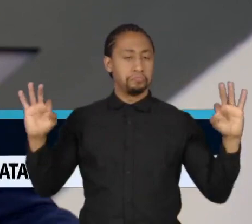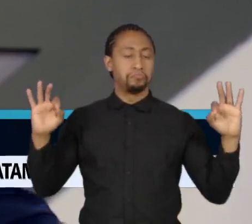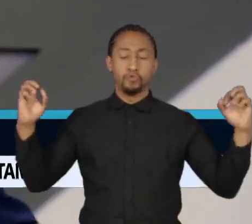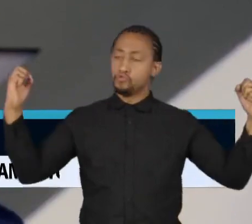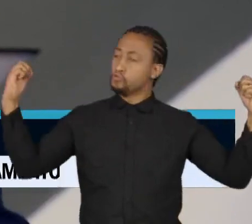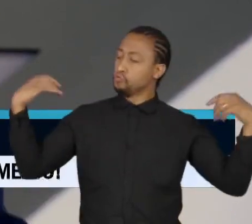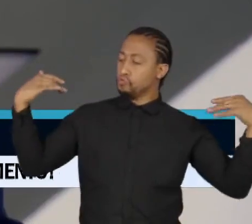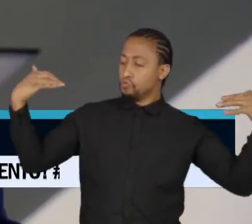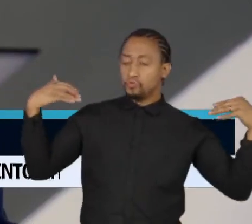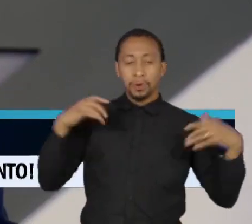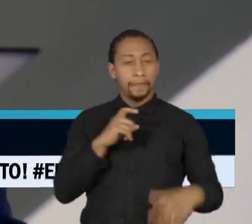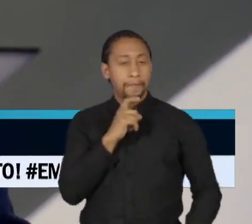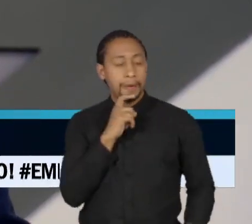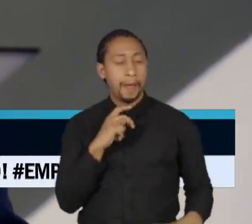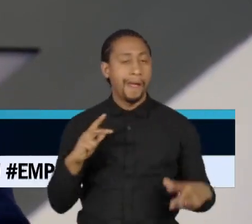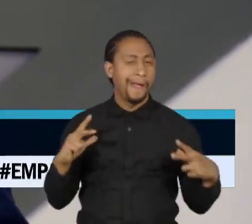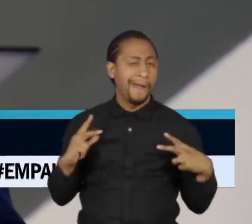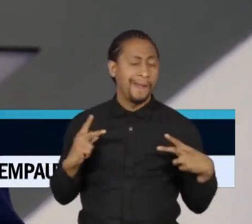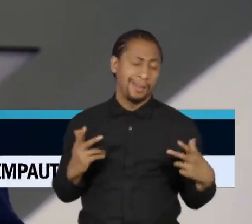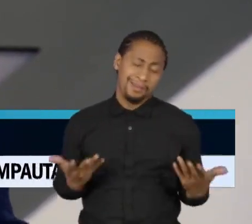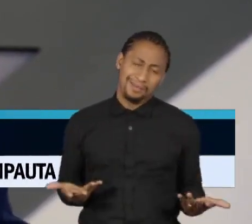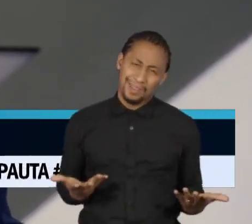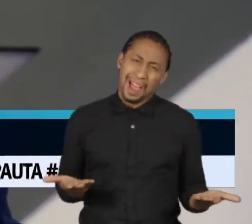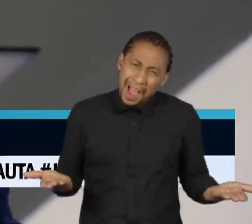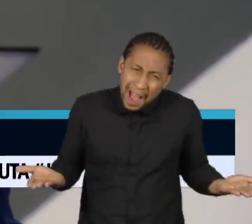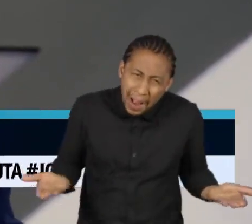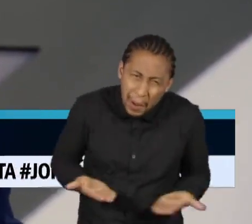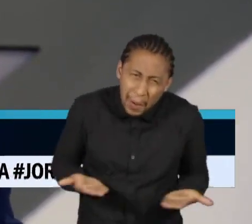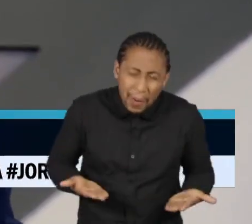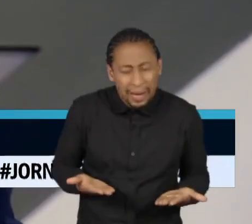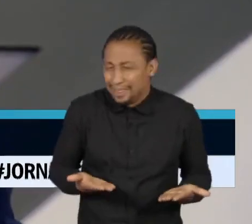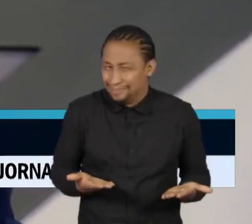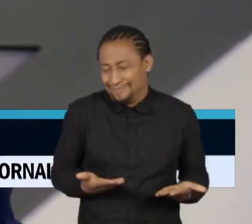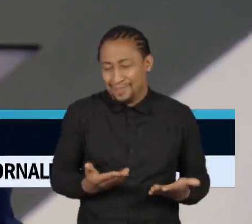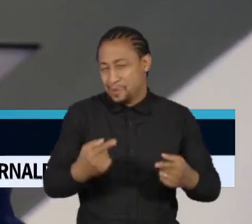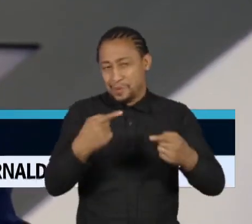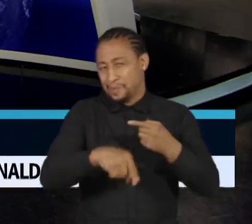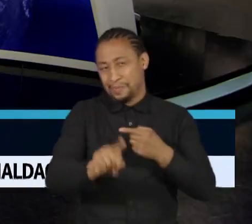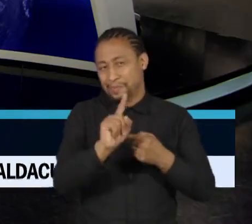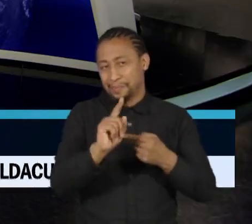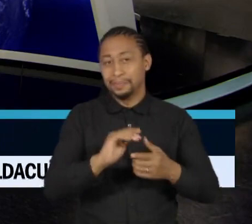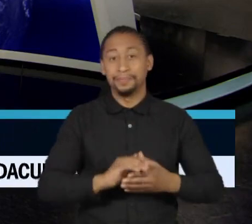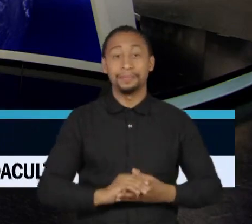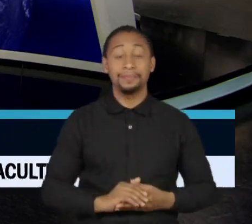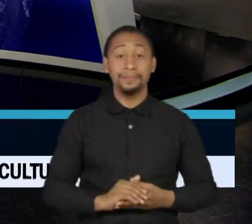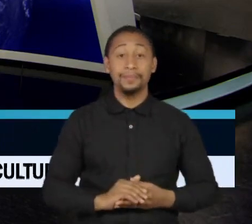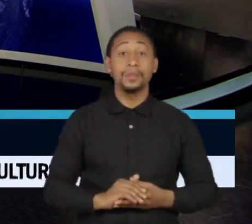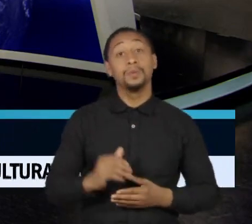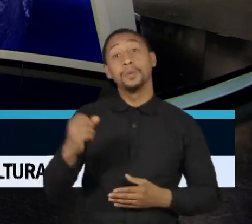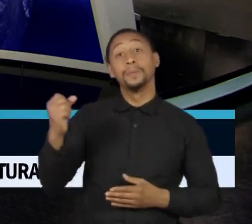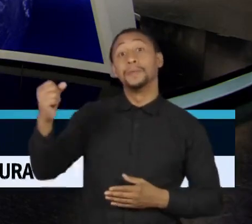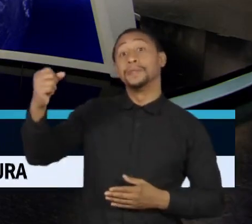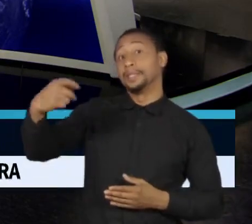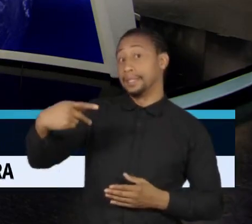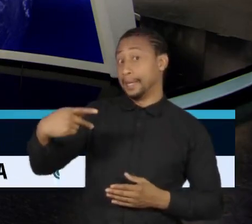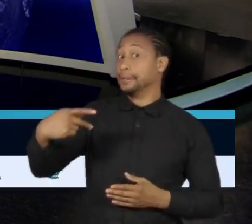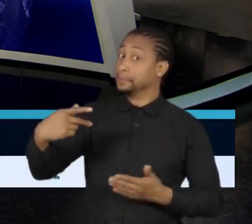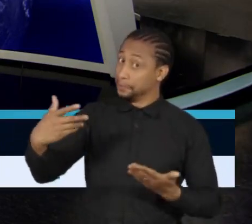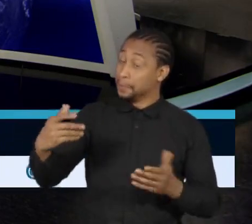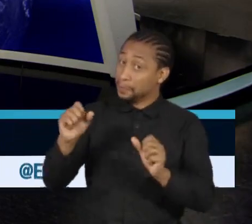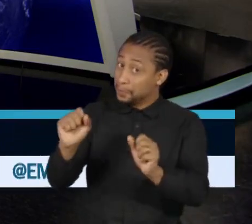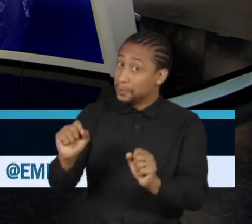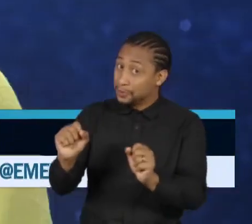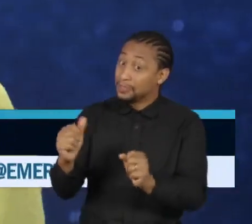merecem mesmo esse conforto. Não é a hora disso, né? Agora, Pondé, para o aposentado que se beneficiaria dessa medida,